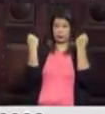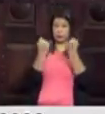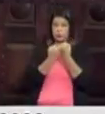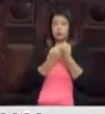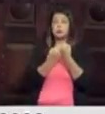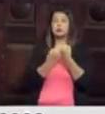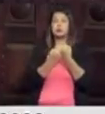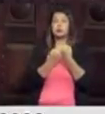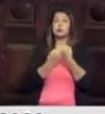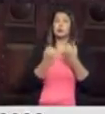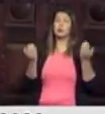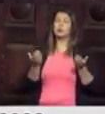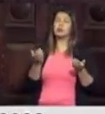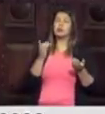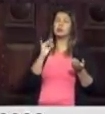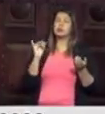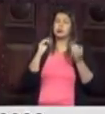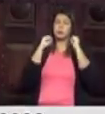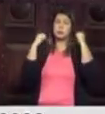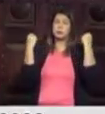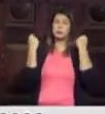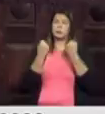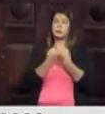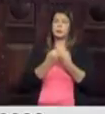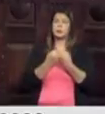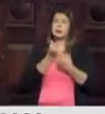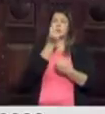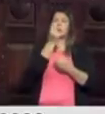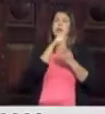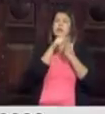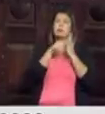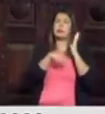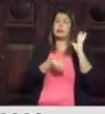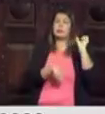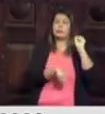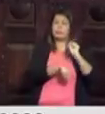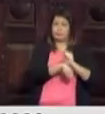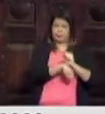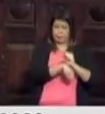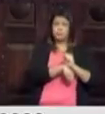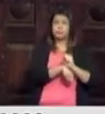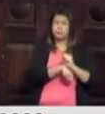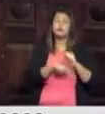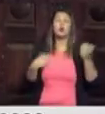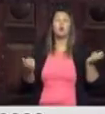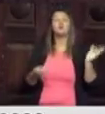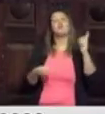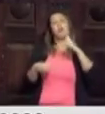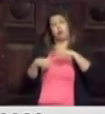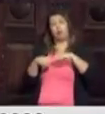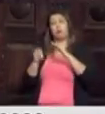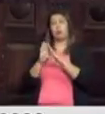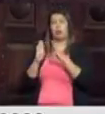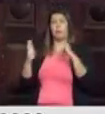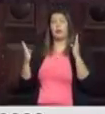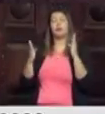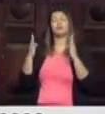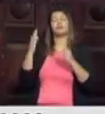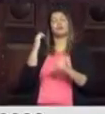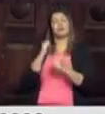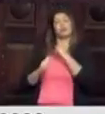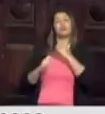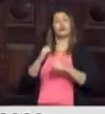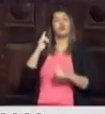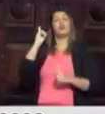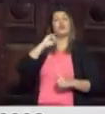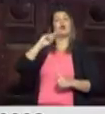um dia emblemático, o Maracanã, depois de quase 6 meses, volta a operar com o jogo do Flamengo